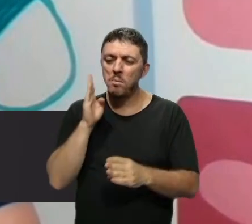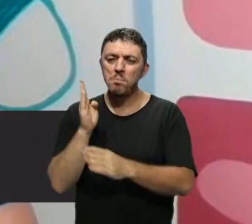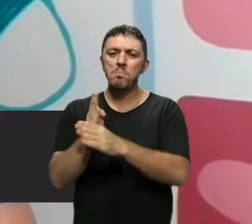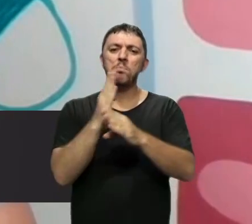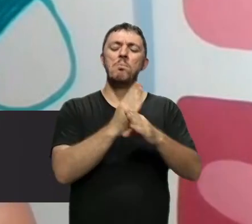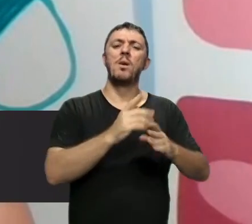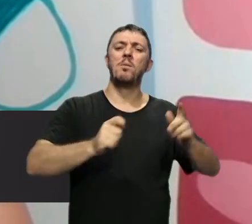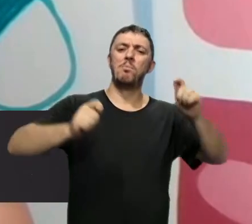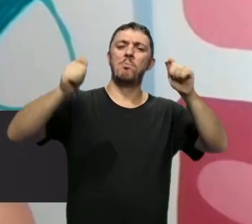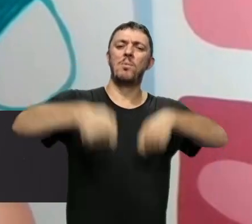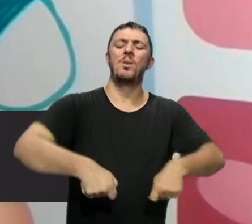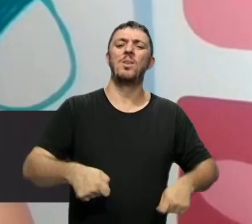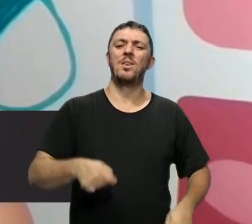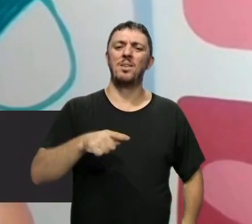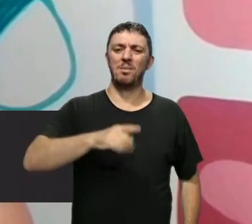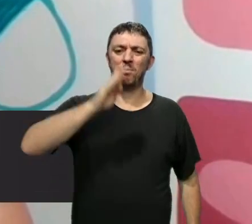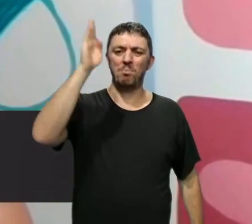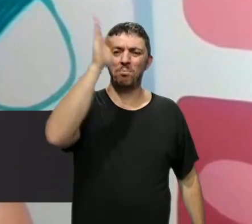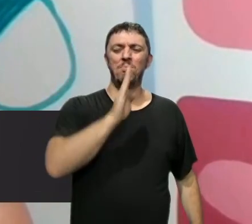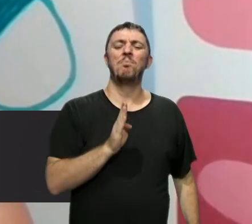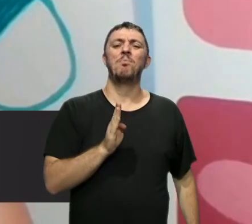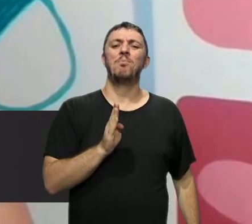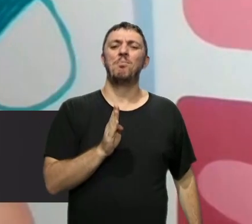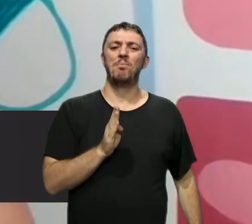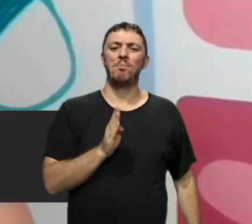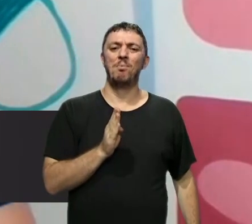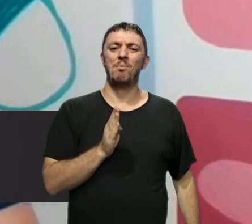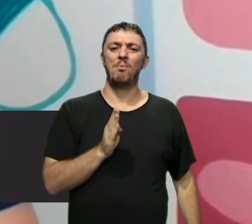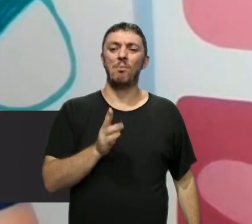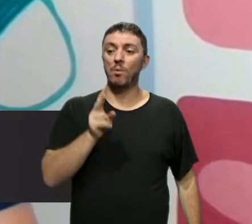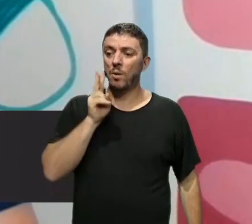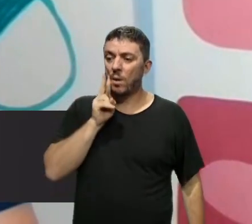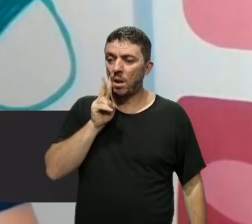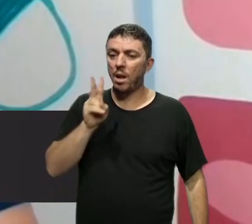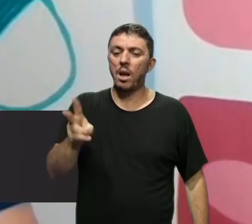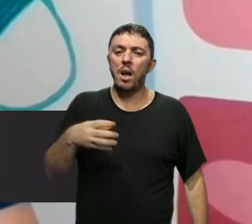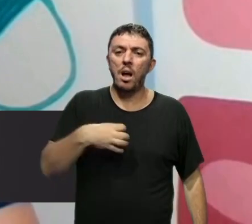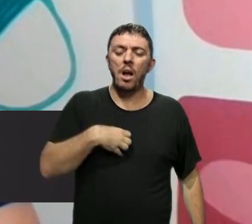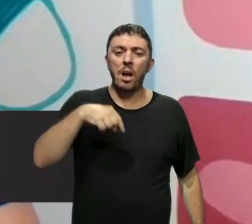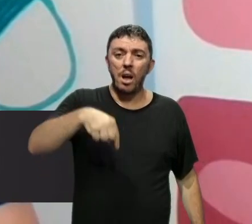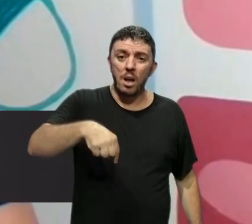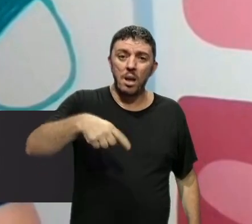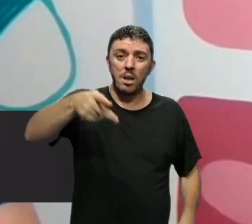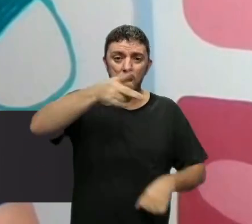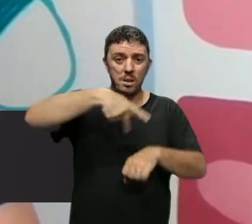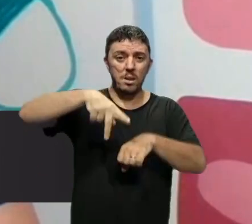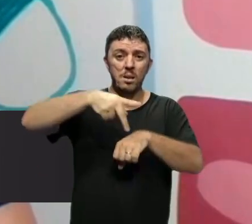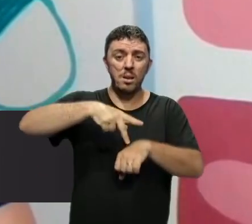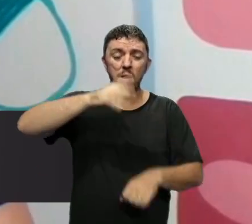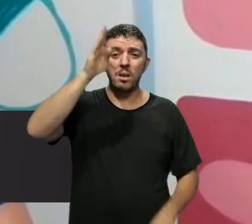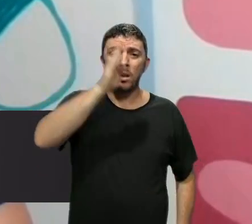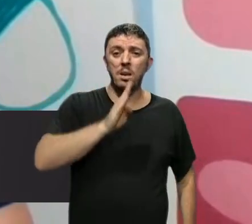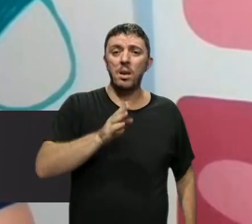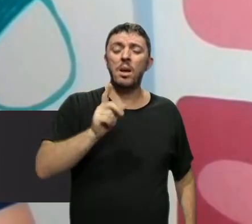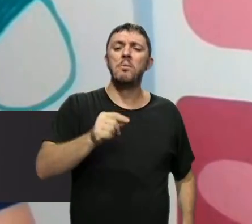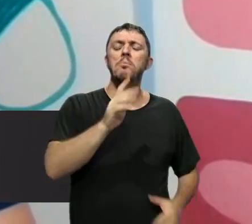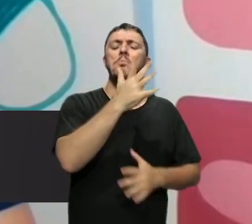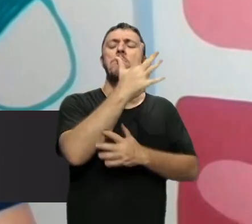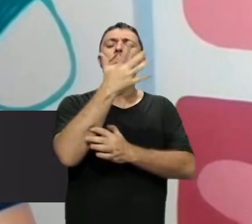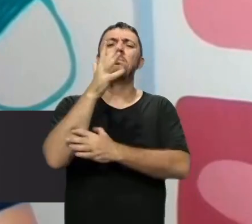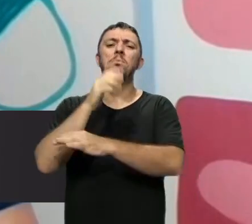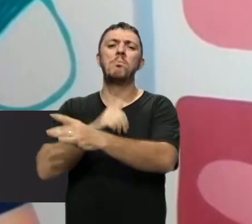do Brasil. Né? Se a gente vai olhar para a essência do nosso país, a natureza